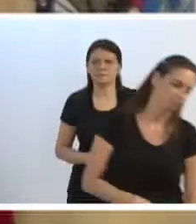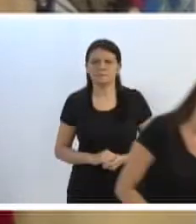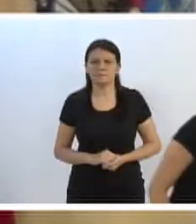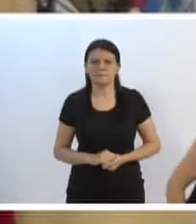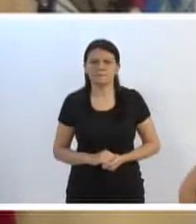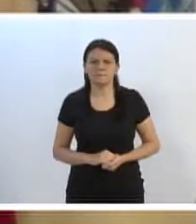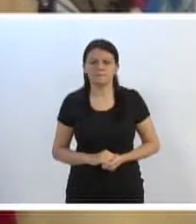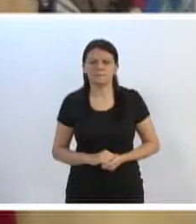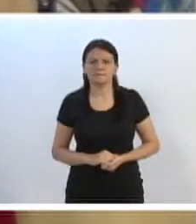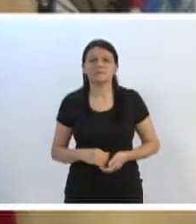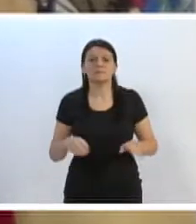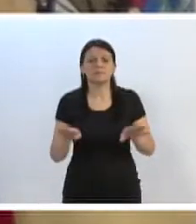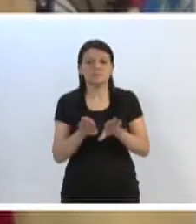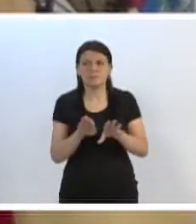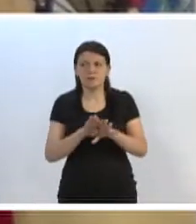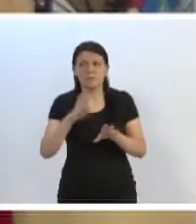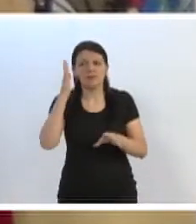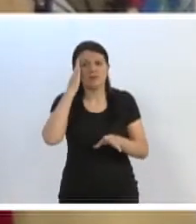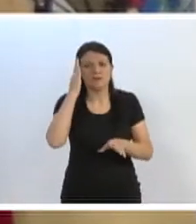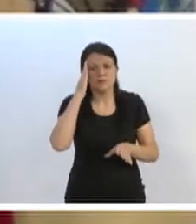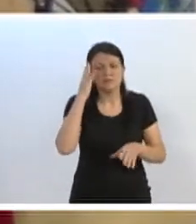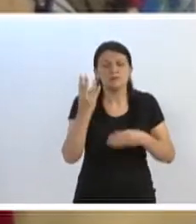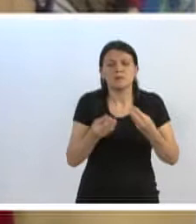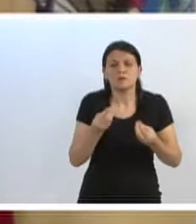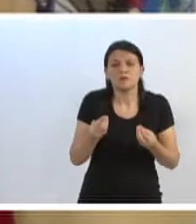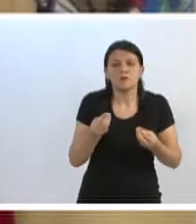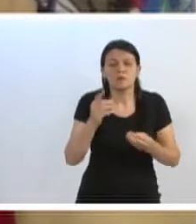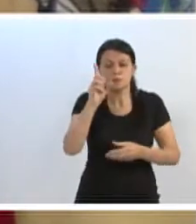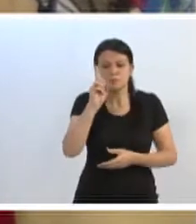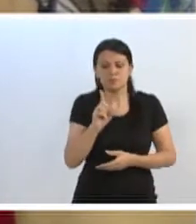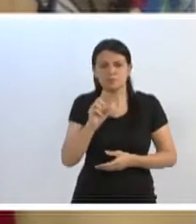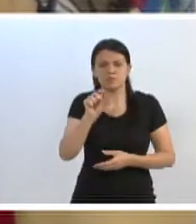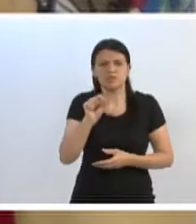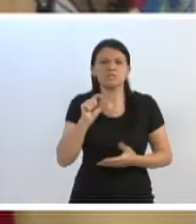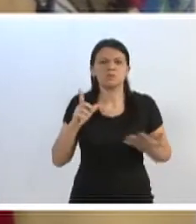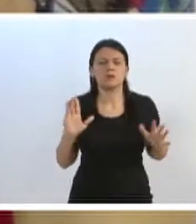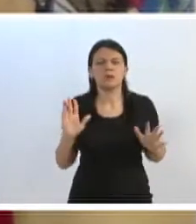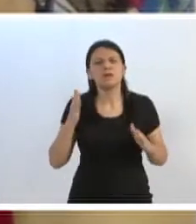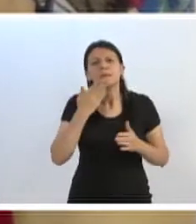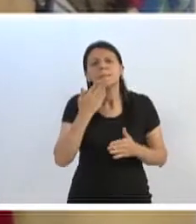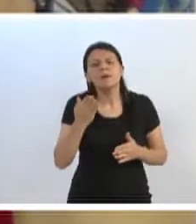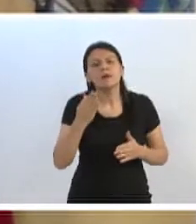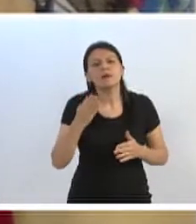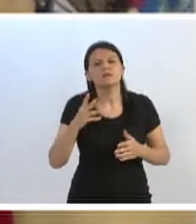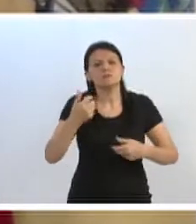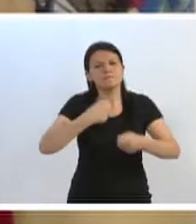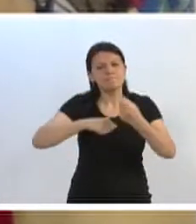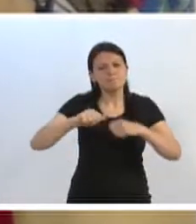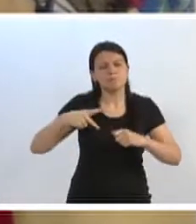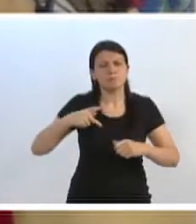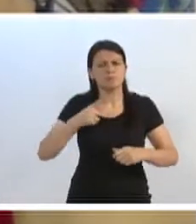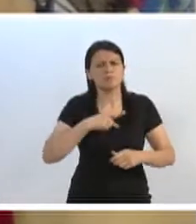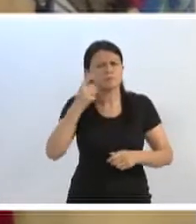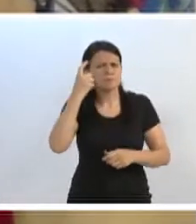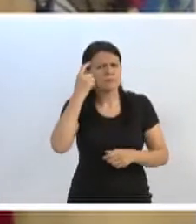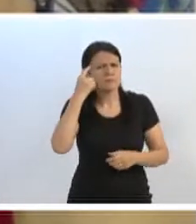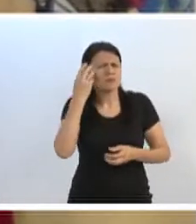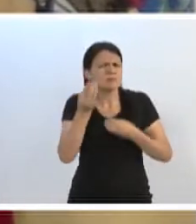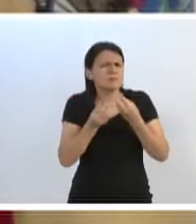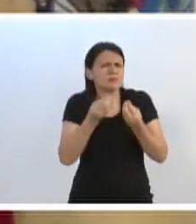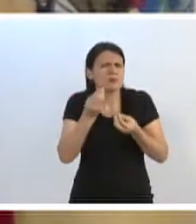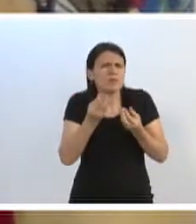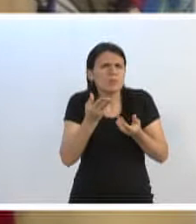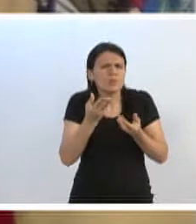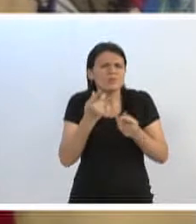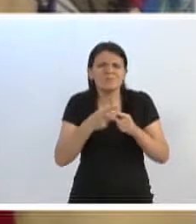e dos custos e de preços que pago por isso, mas tomo essa decisão aqui e peço, sobretudo, à administração pública que pense com carinho no estudo em outras áreas, porque